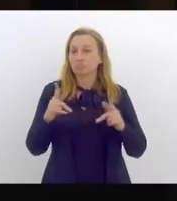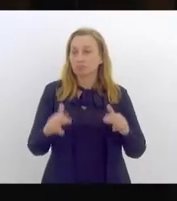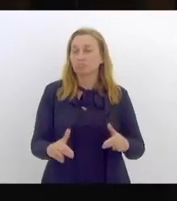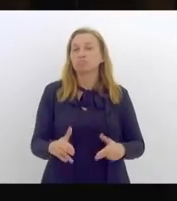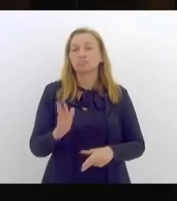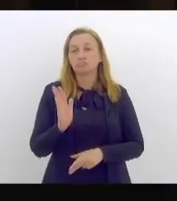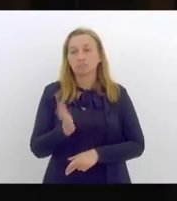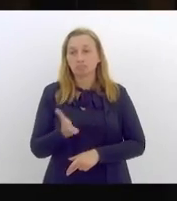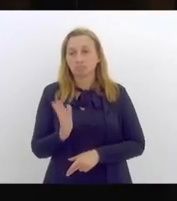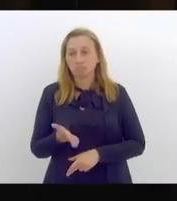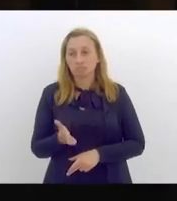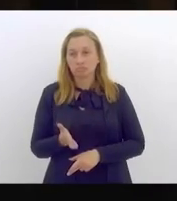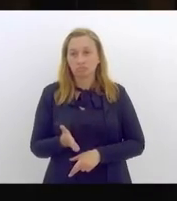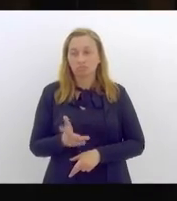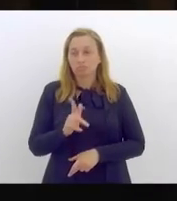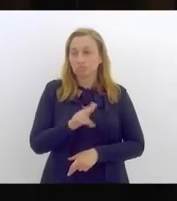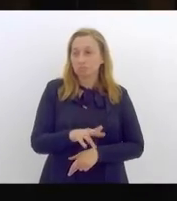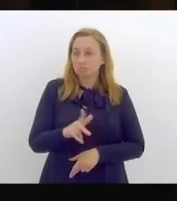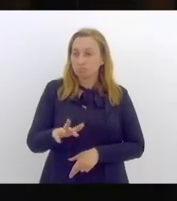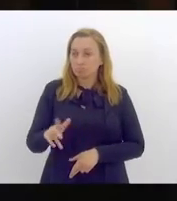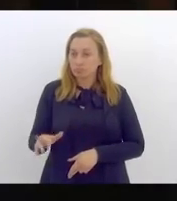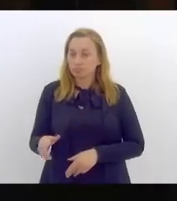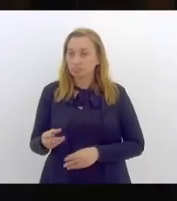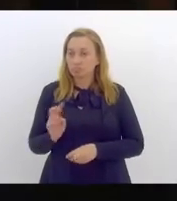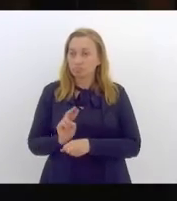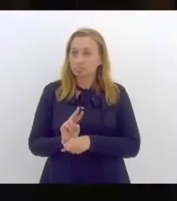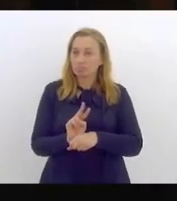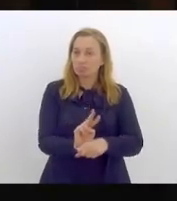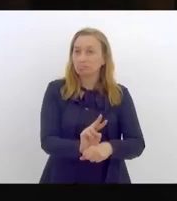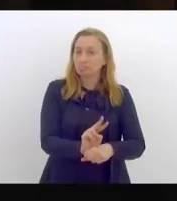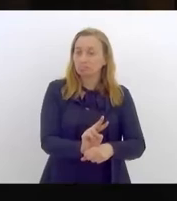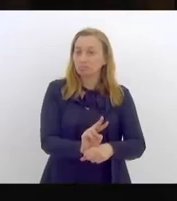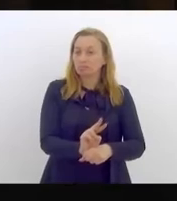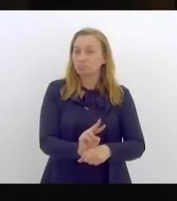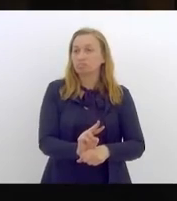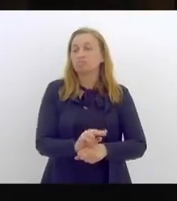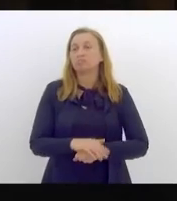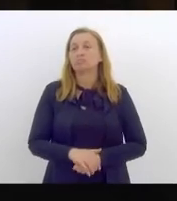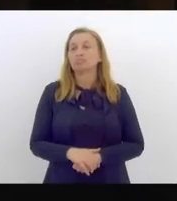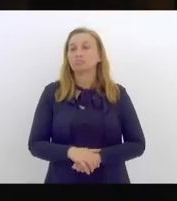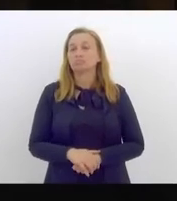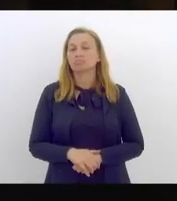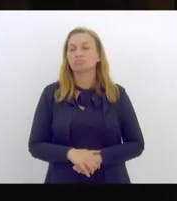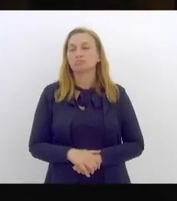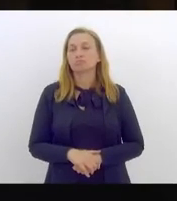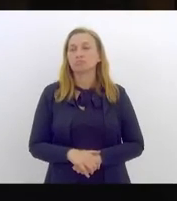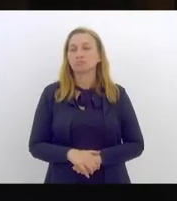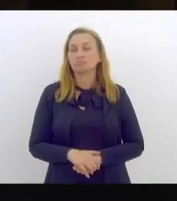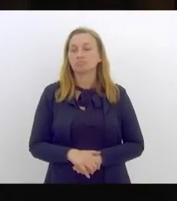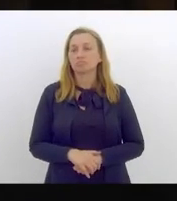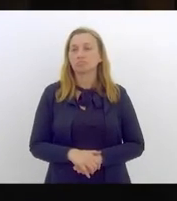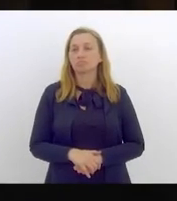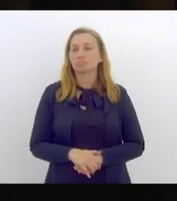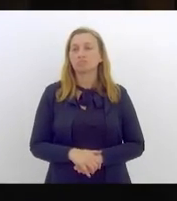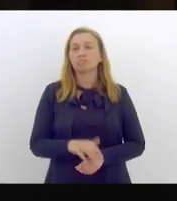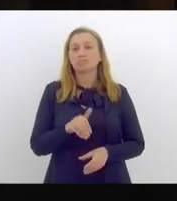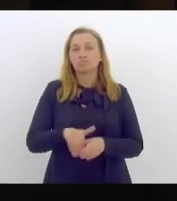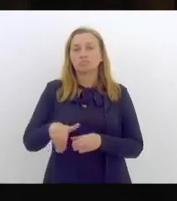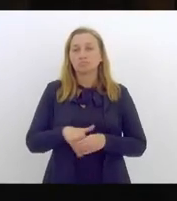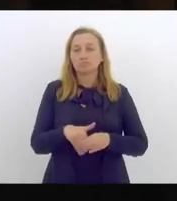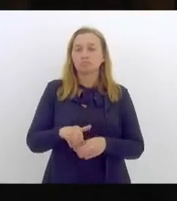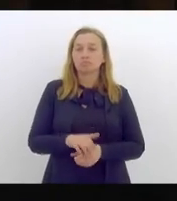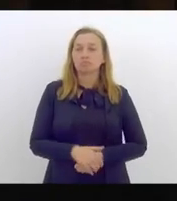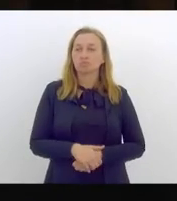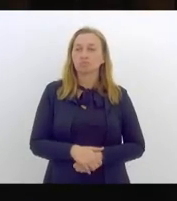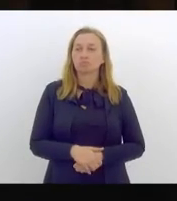já fez diversos empréstimos consignados numa lógica extremamente eleitoreira,